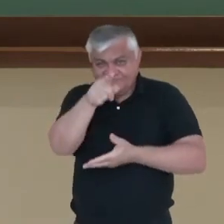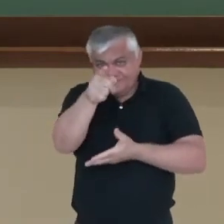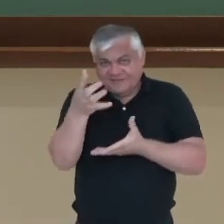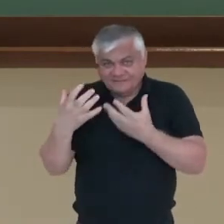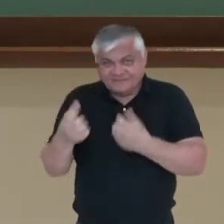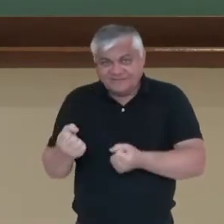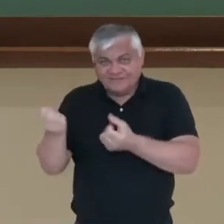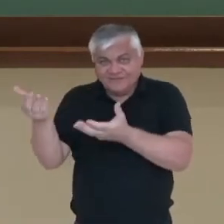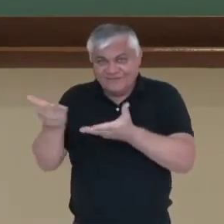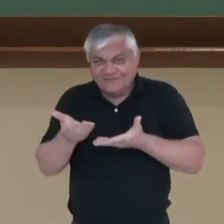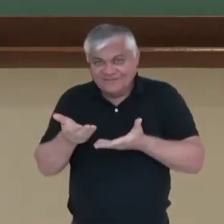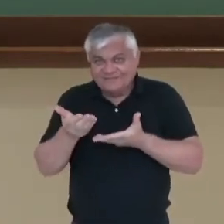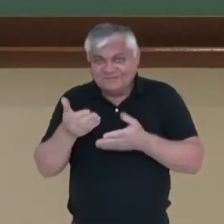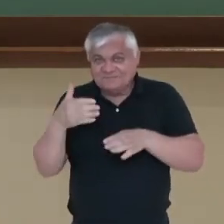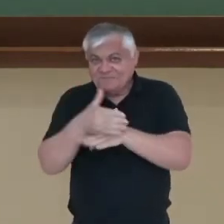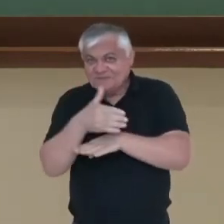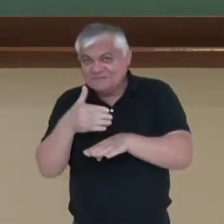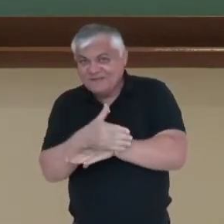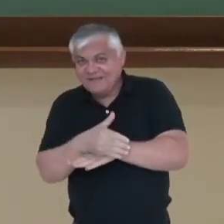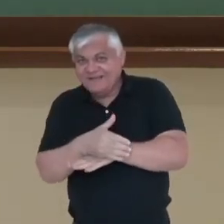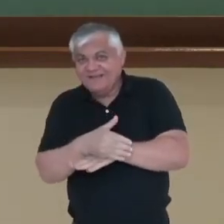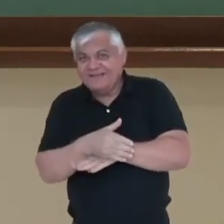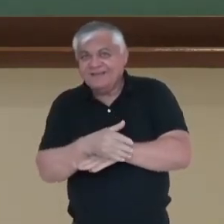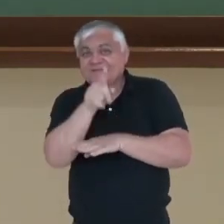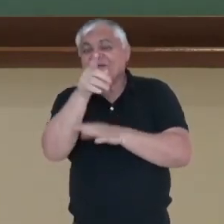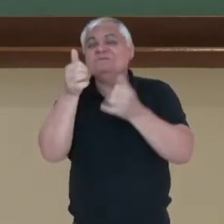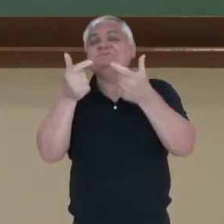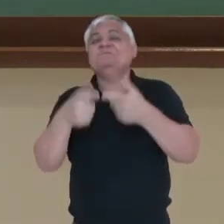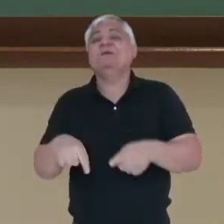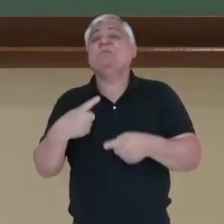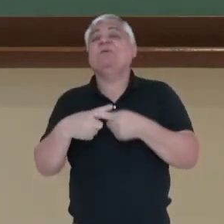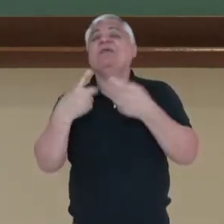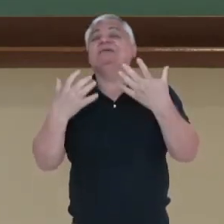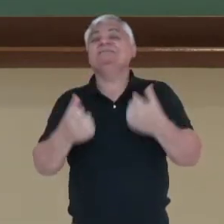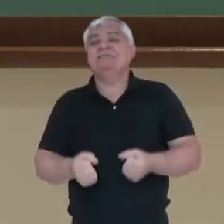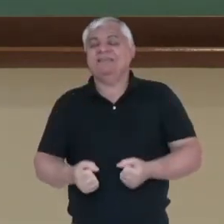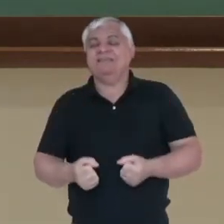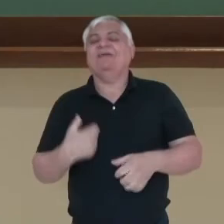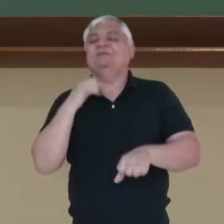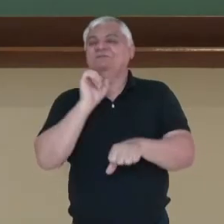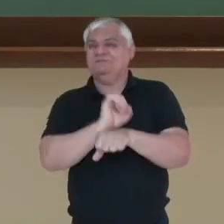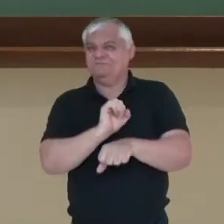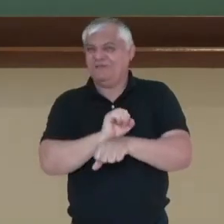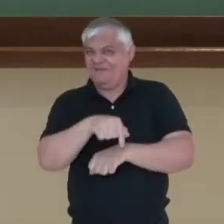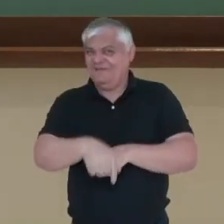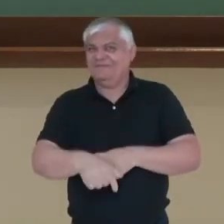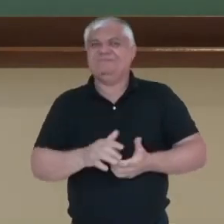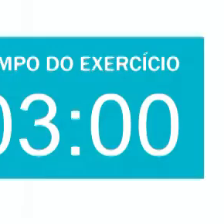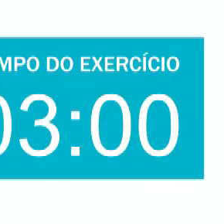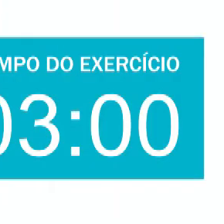aceitariam? Diga o motivo pelo qual aceitariam ou não. Faz aí, que eu te aguardo aqui.